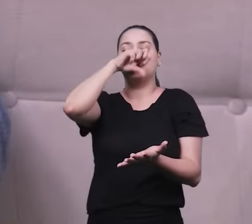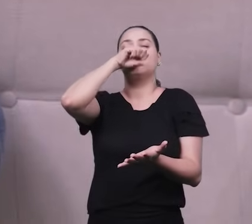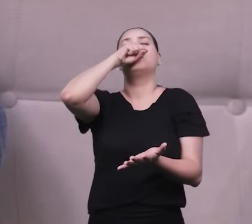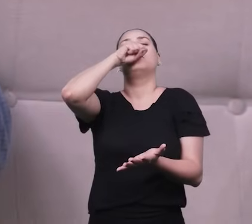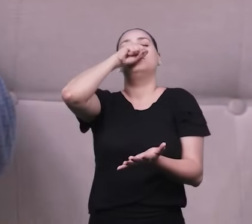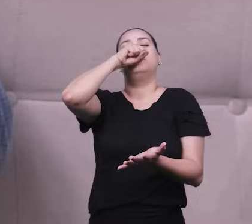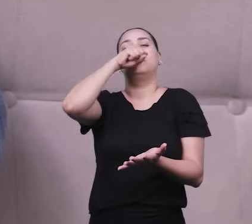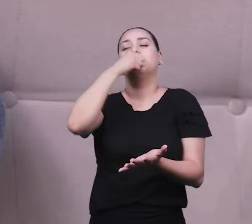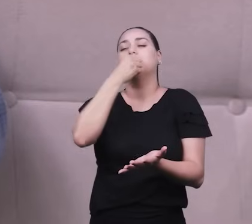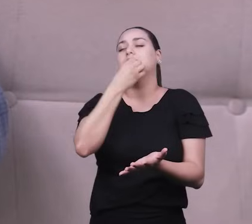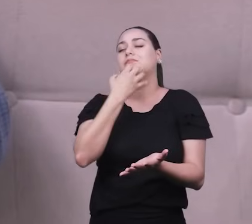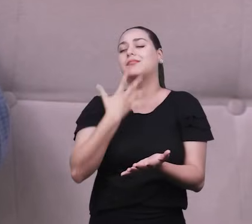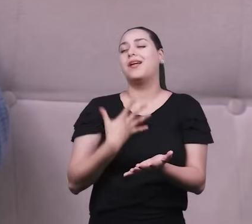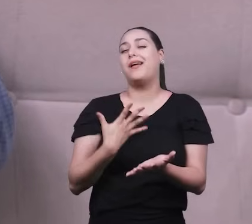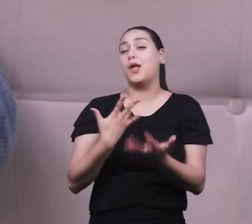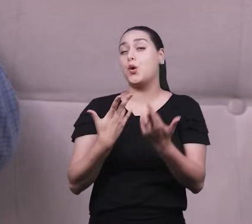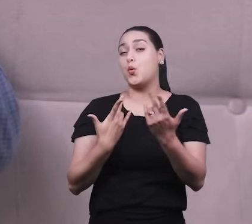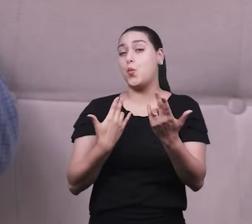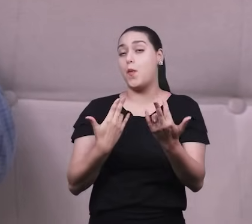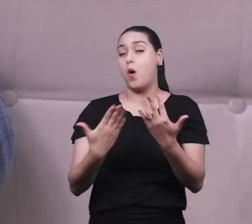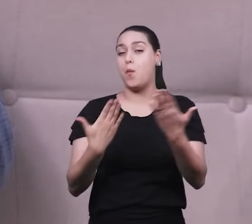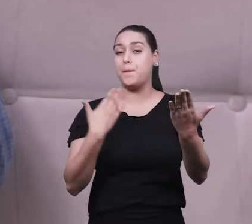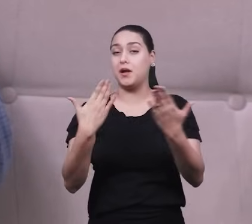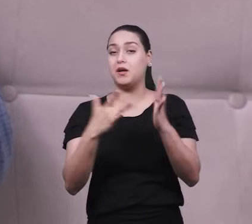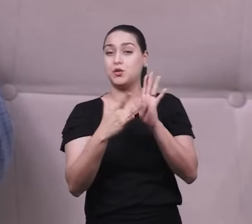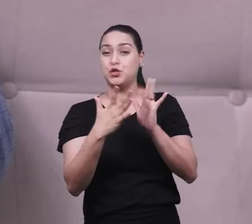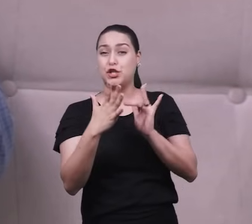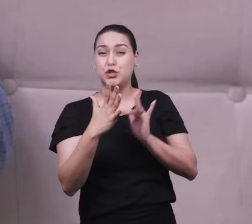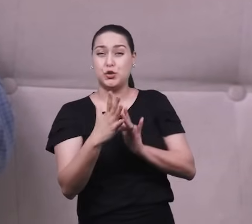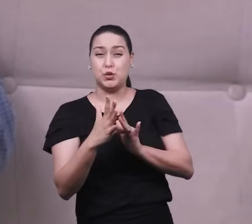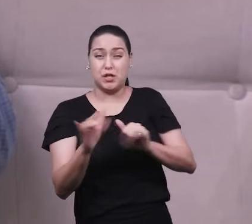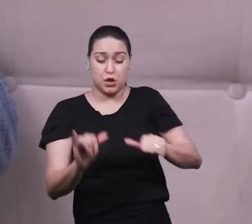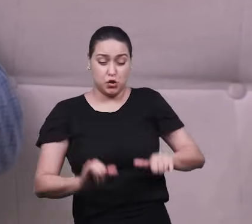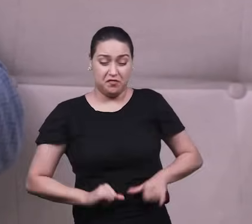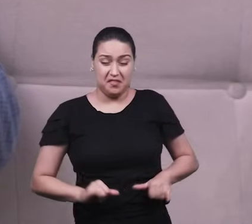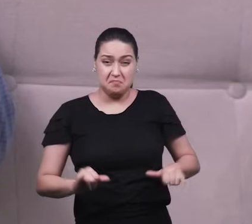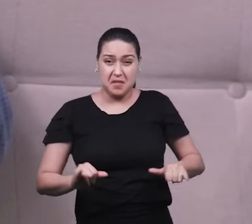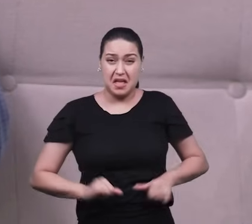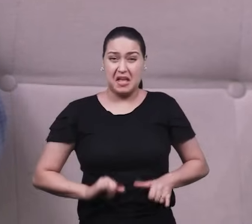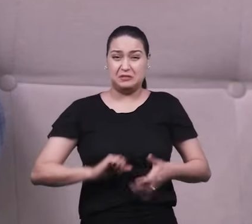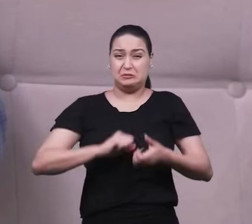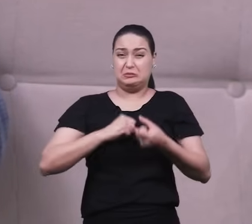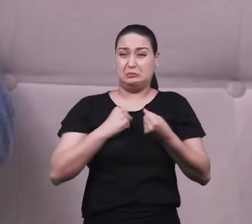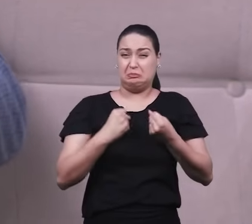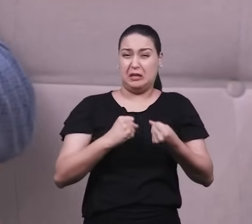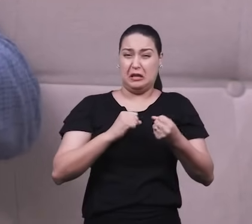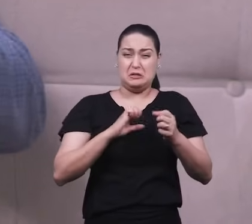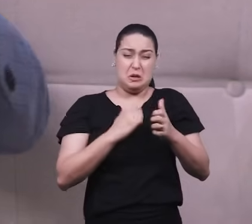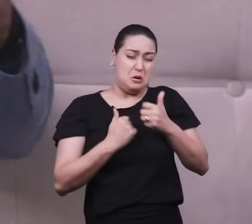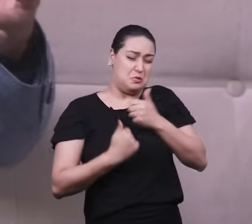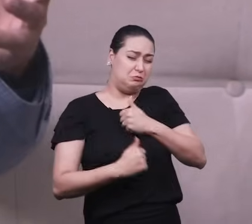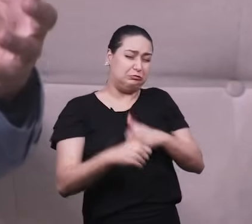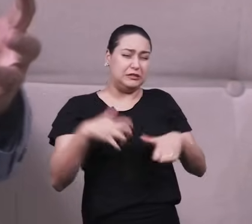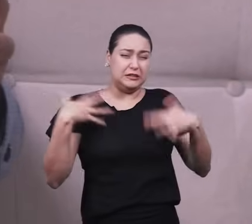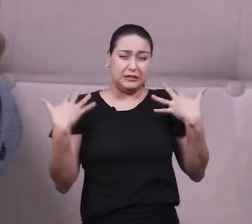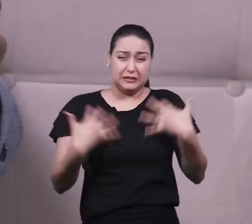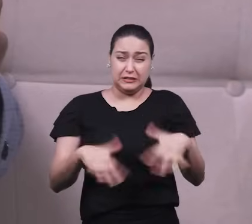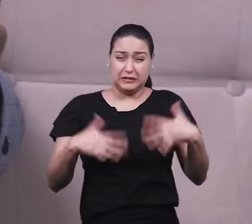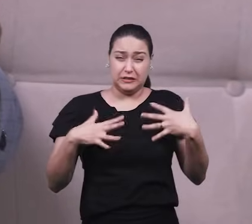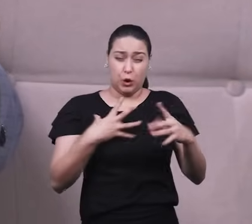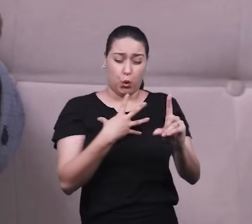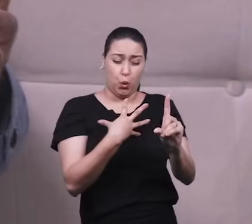Senhor Jesus sentiu ali o peso, o esmagamento, né? Sofrimento, da angústia, todo aquele